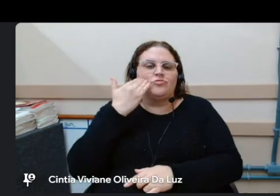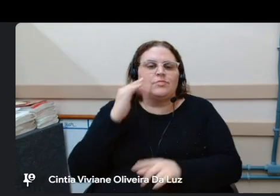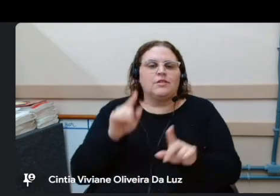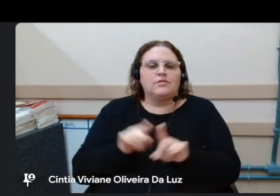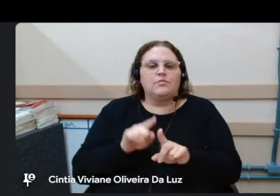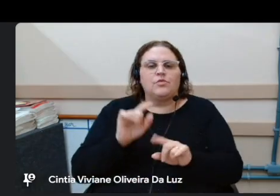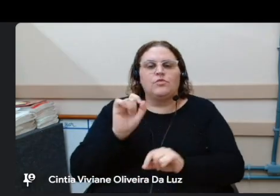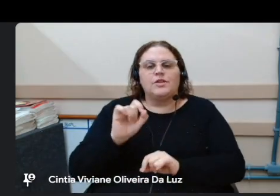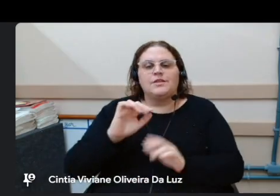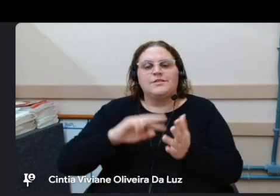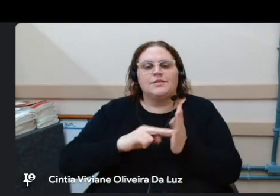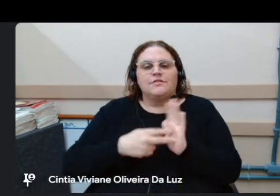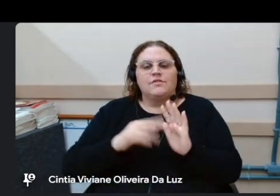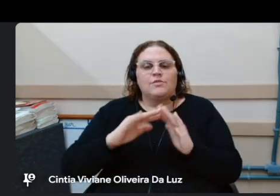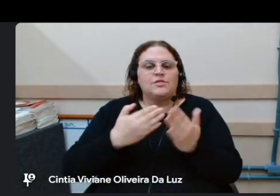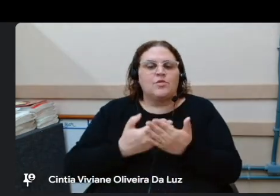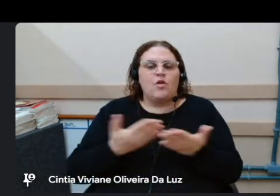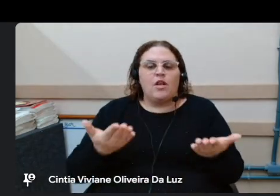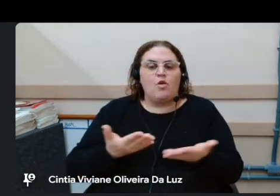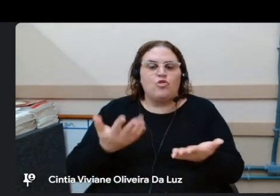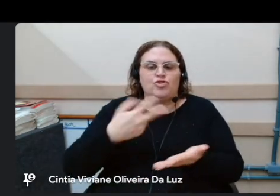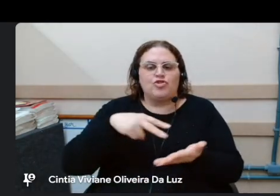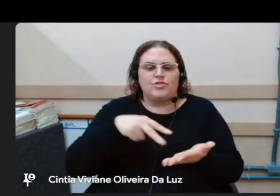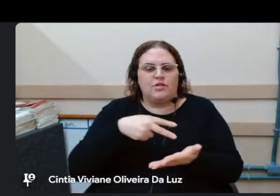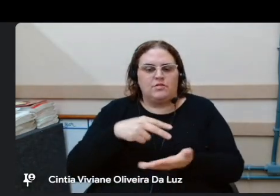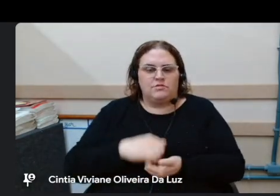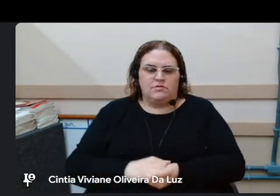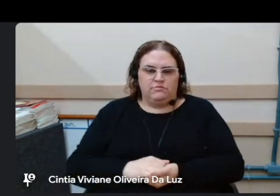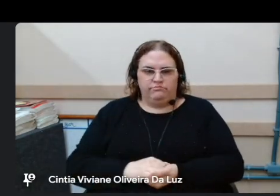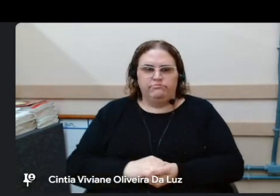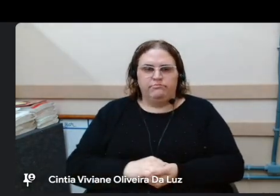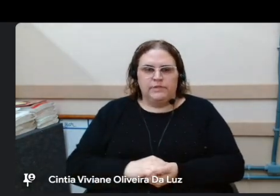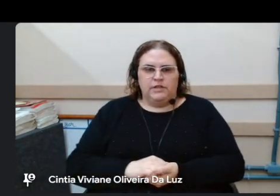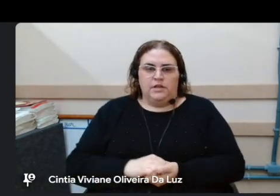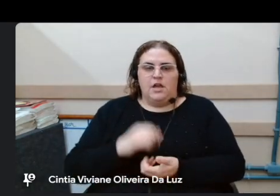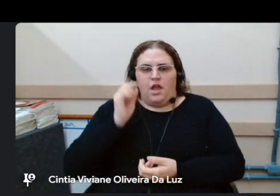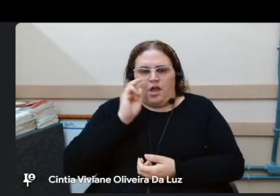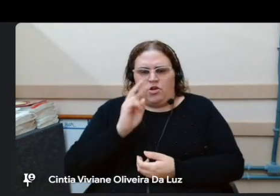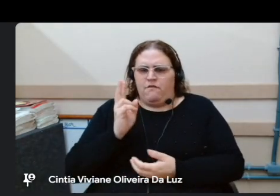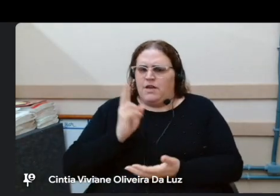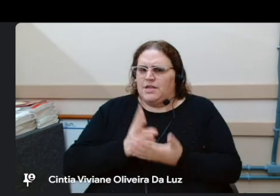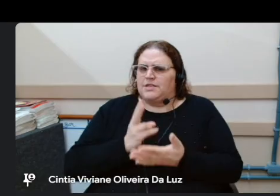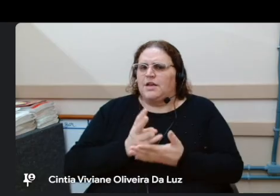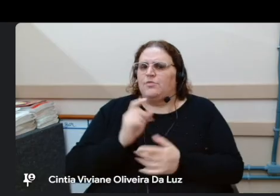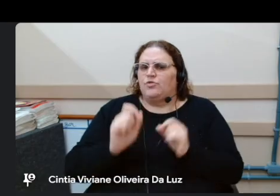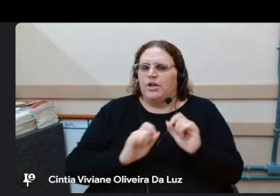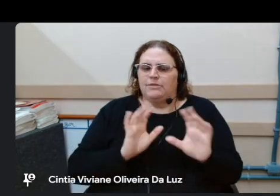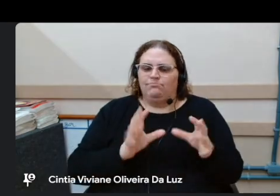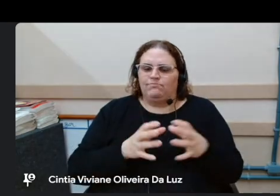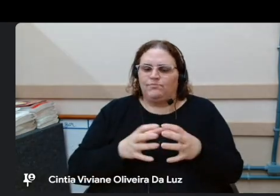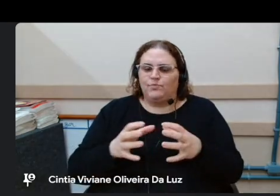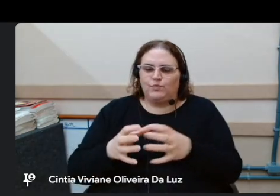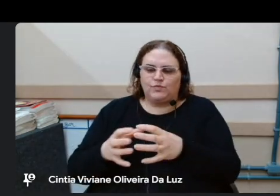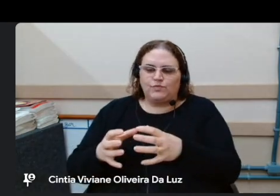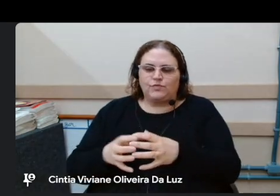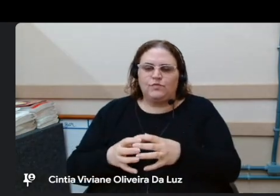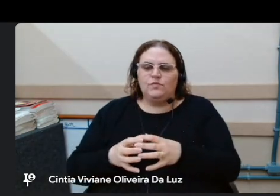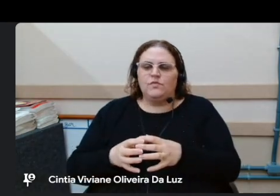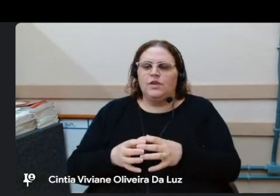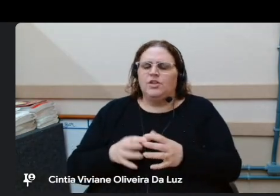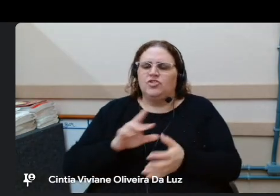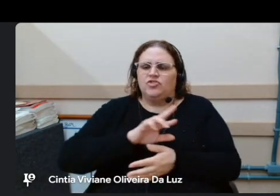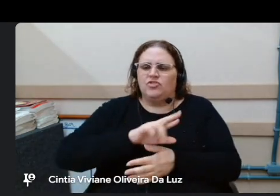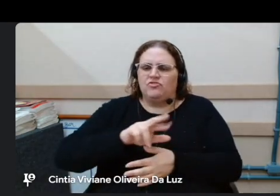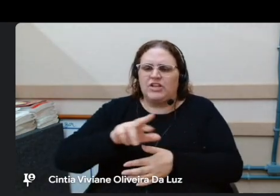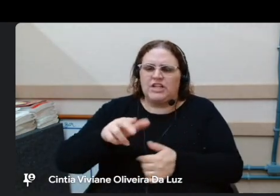aí no entendimento do que é uma escola de dança hoje por exemplo e e a gente vê cada vez mais né